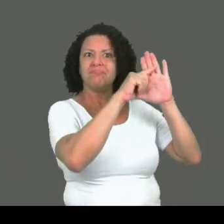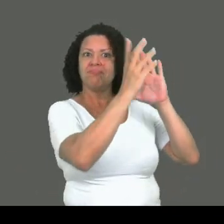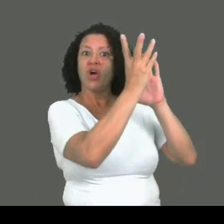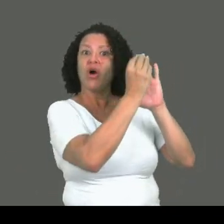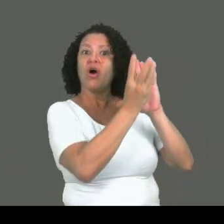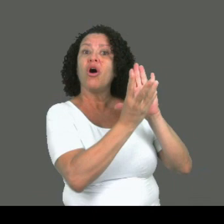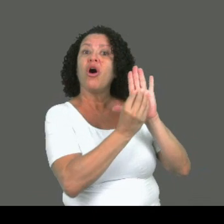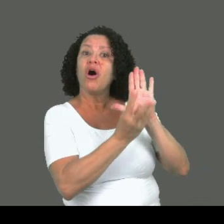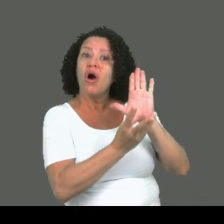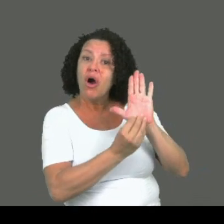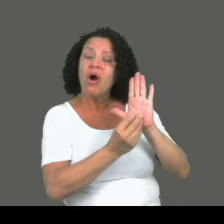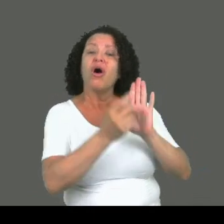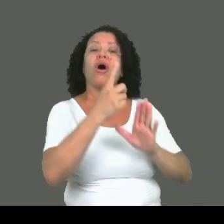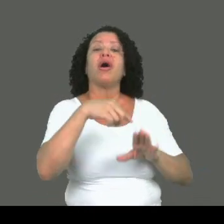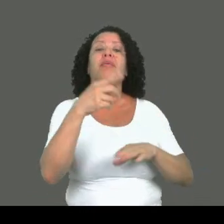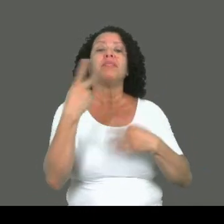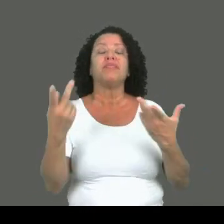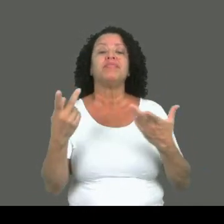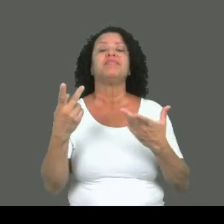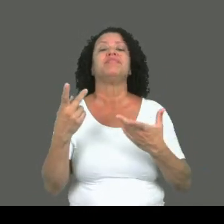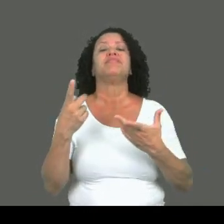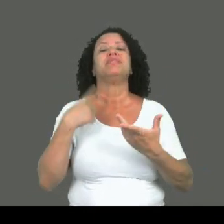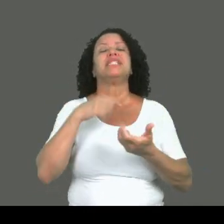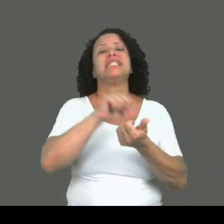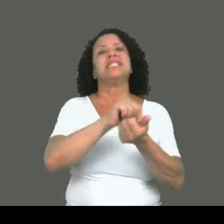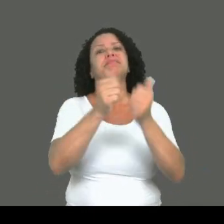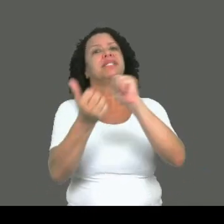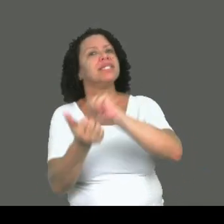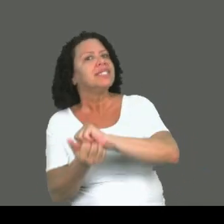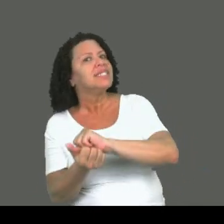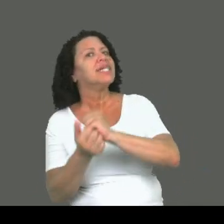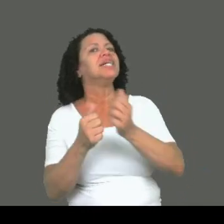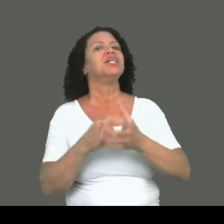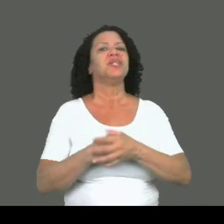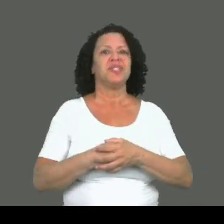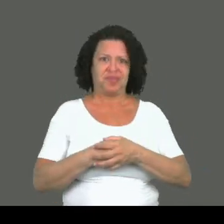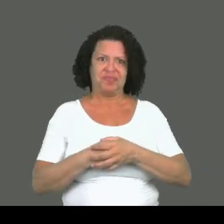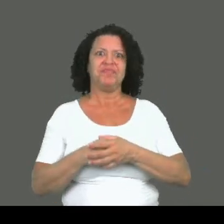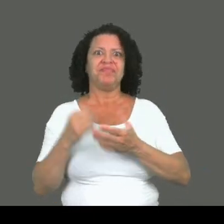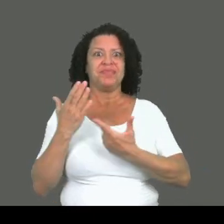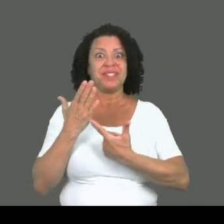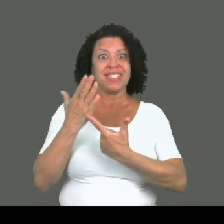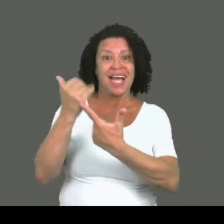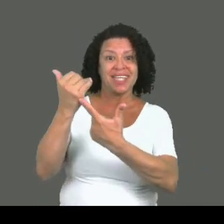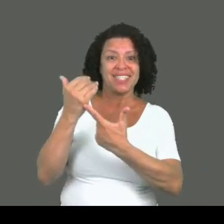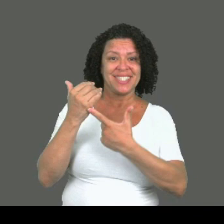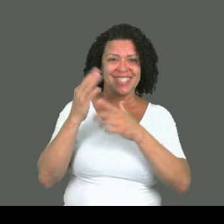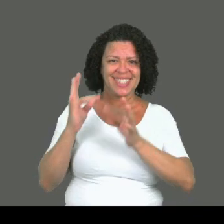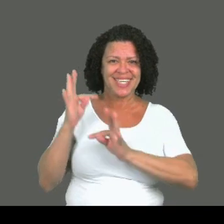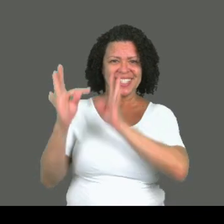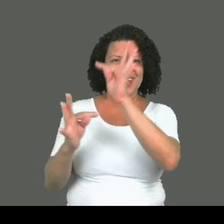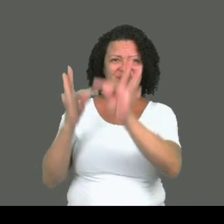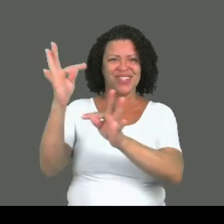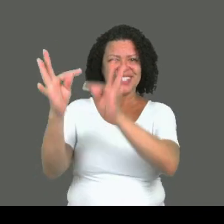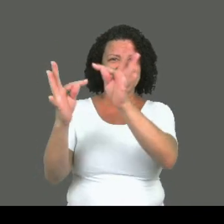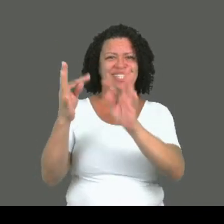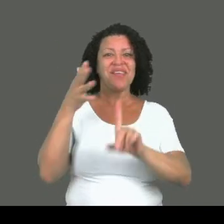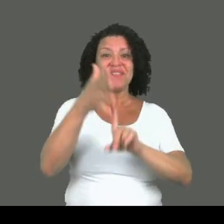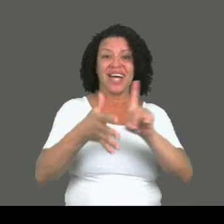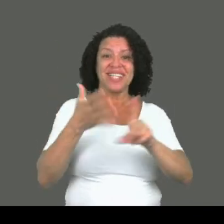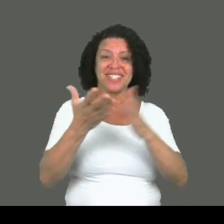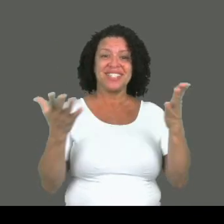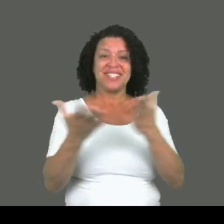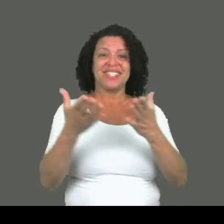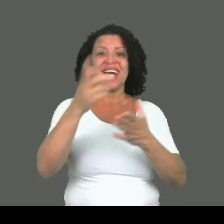gente ainda tem que contar com a adaptação dessa tecnologia agora, já que as nossas palestras têm